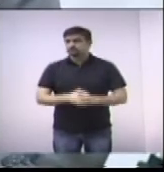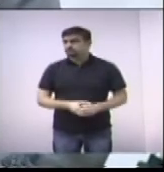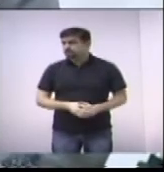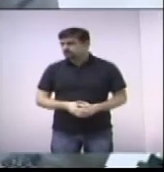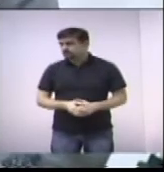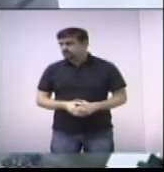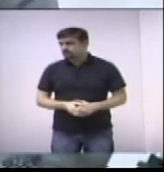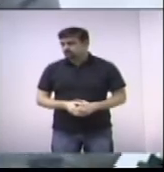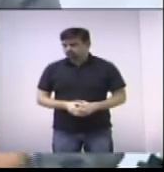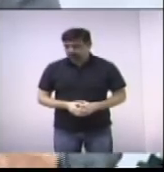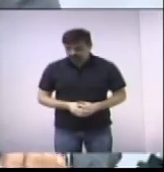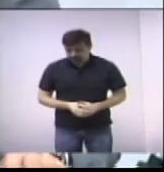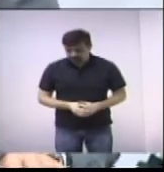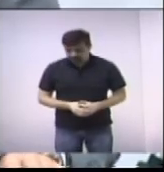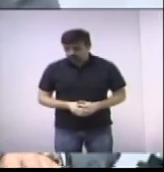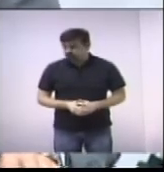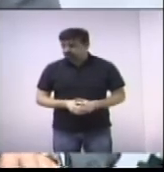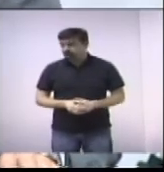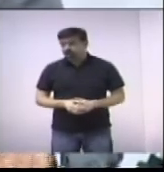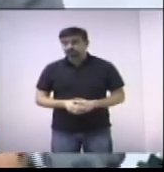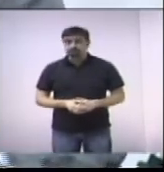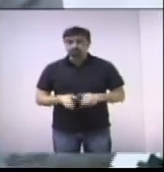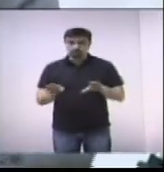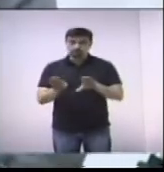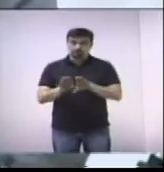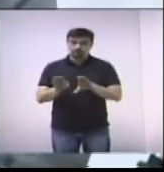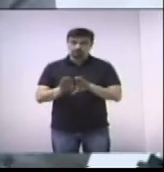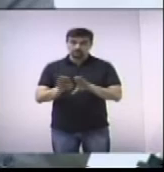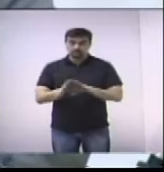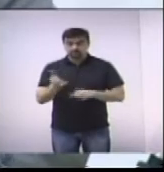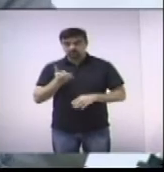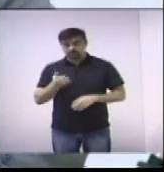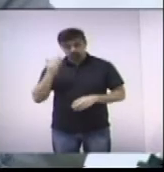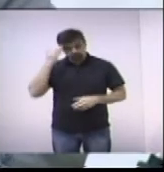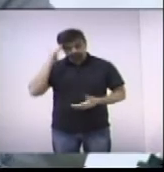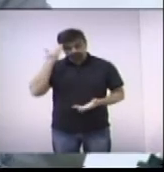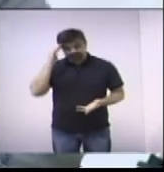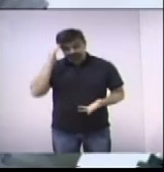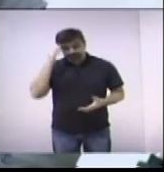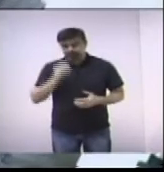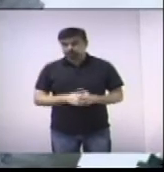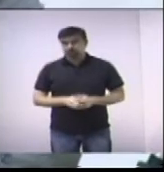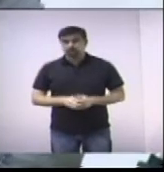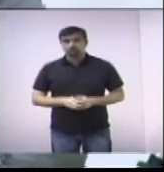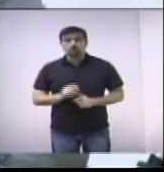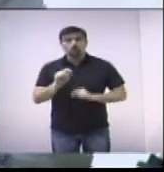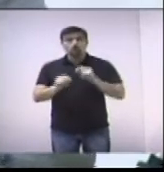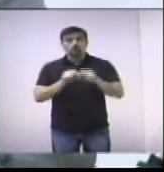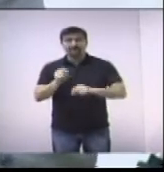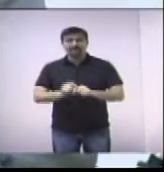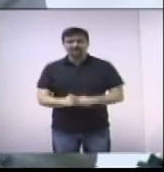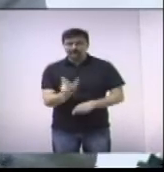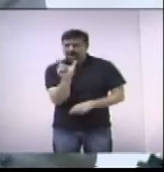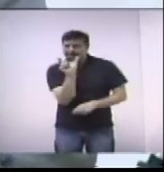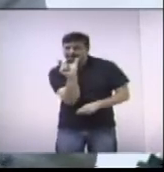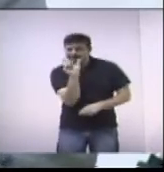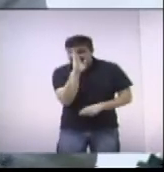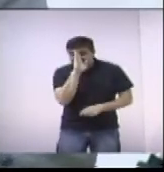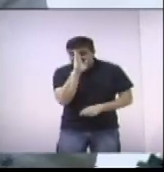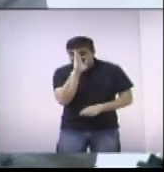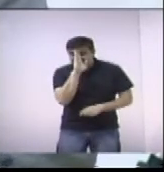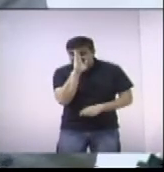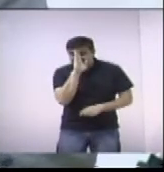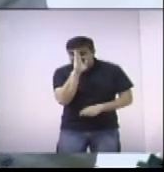sendo... Senhores, por favor. Assim sendo, eu entendo que a palavra de ordem nesse momento,